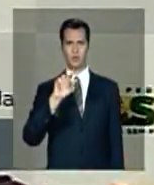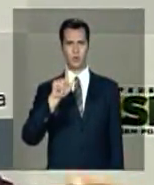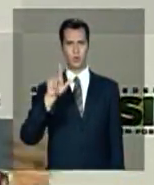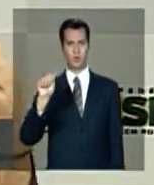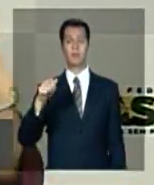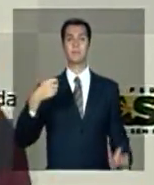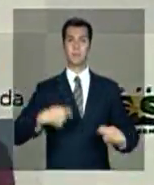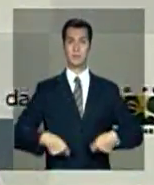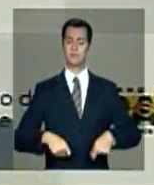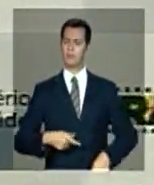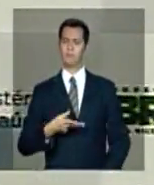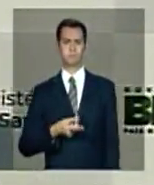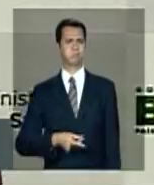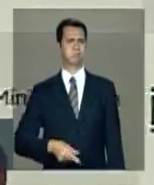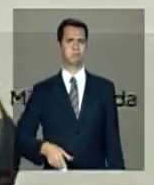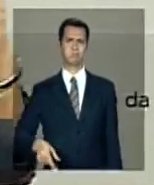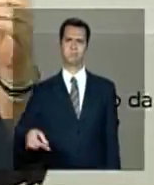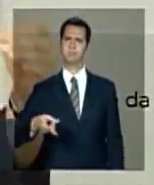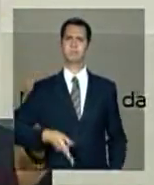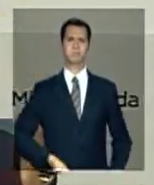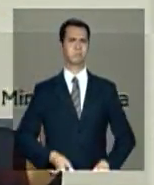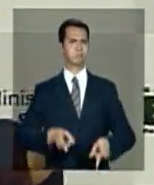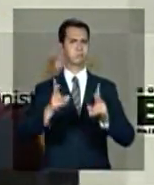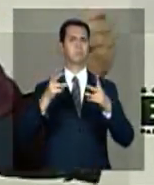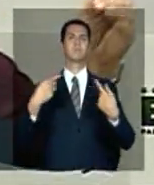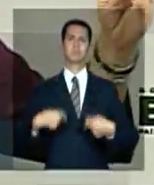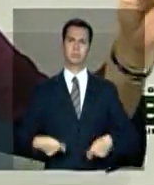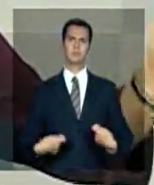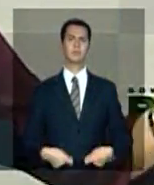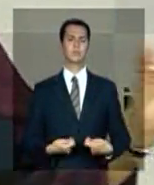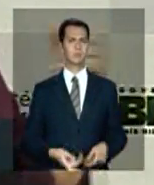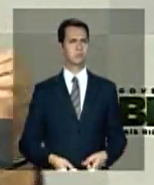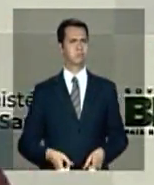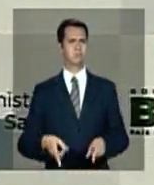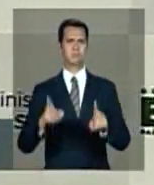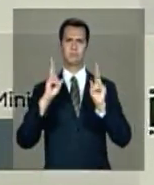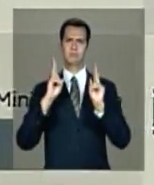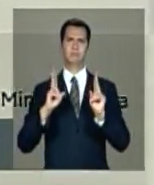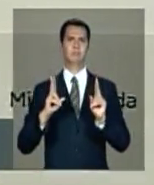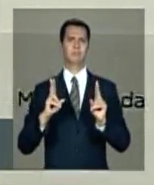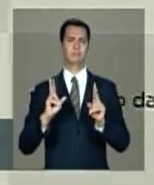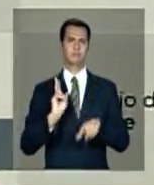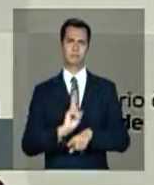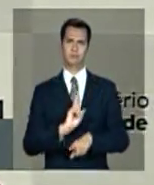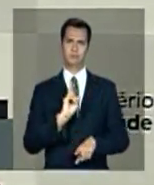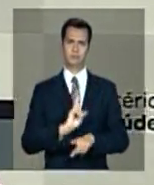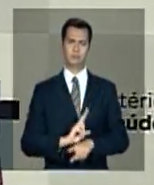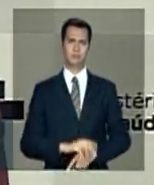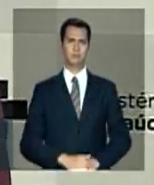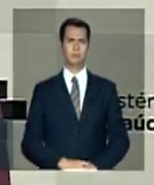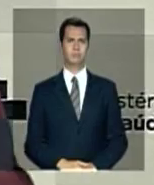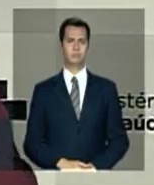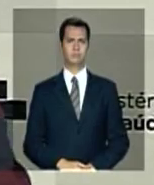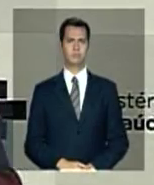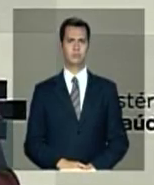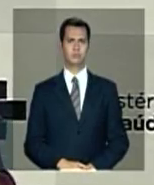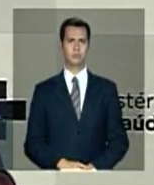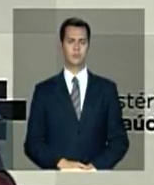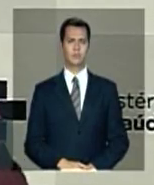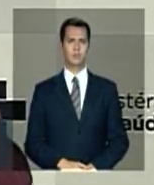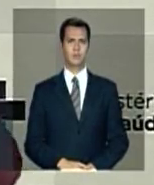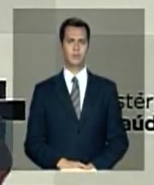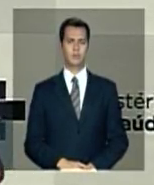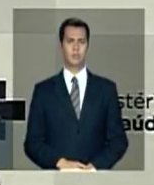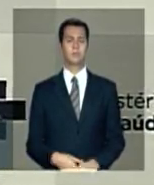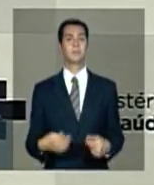durabilidade nós temos de garantir isso sistemática e sustentável mente não pode ter solução de